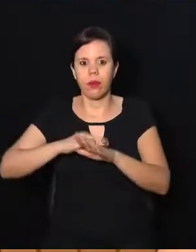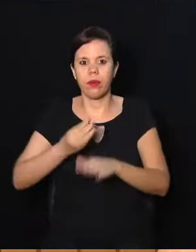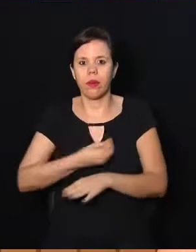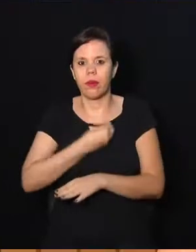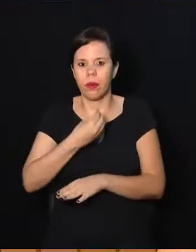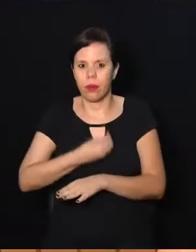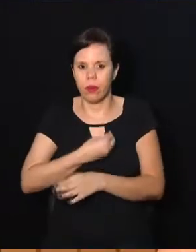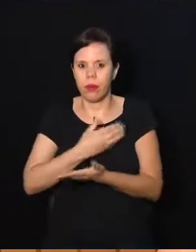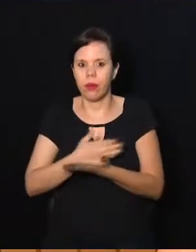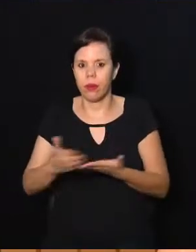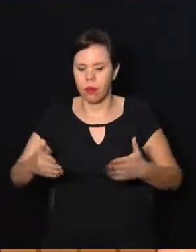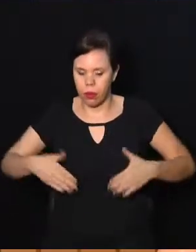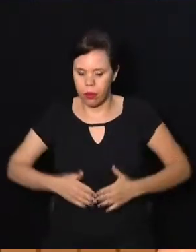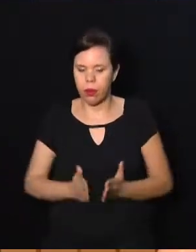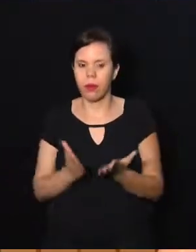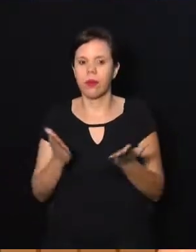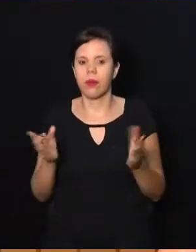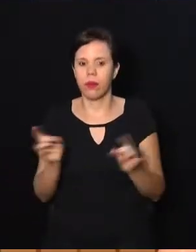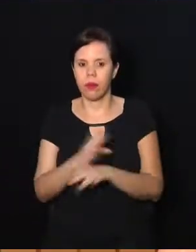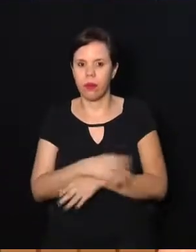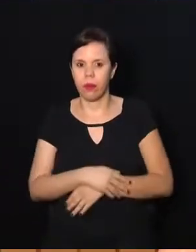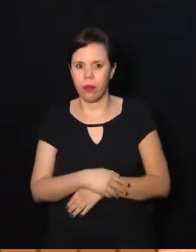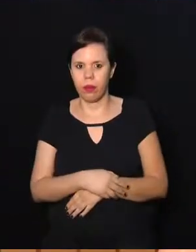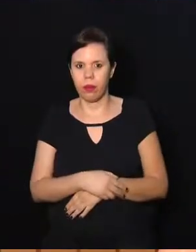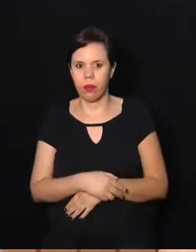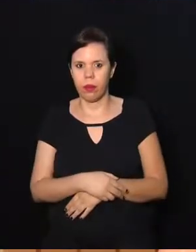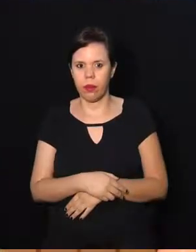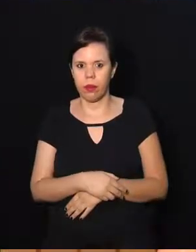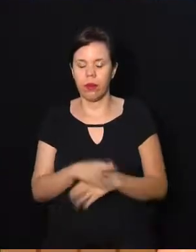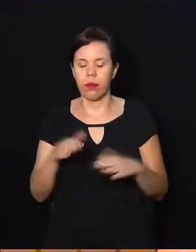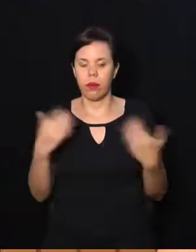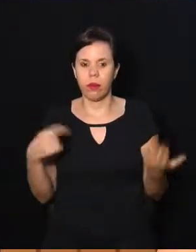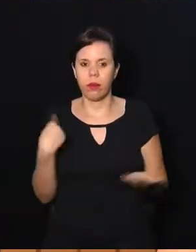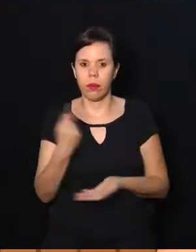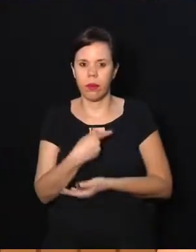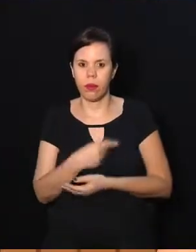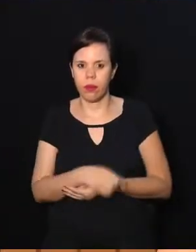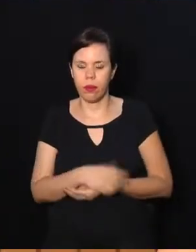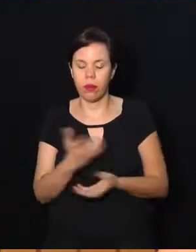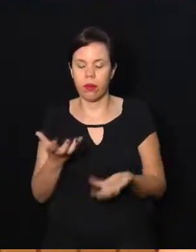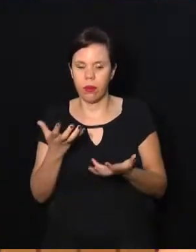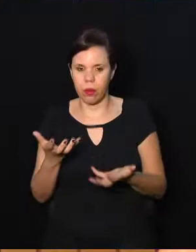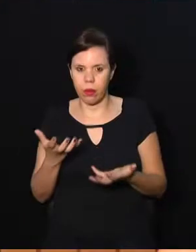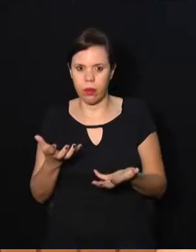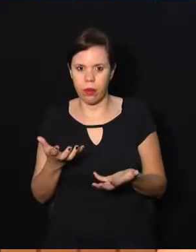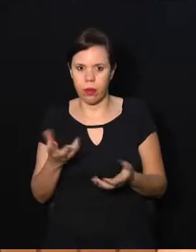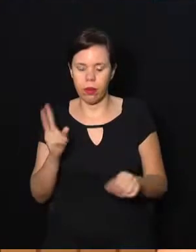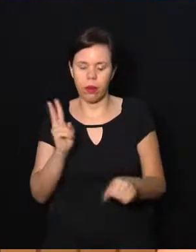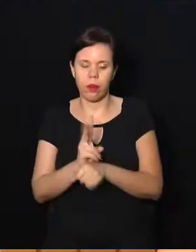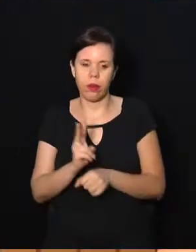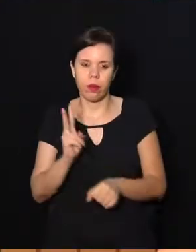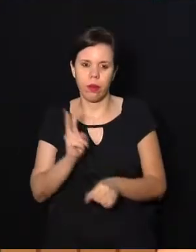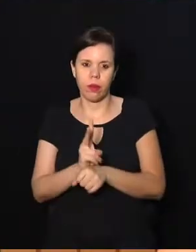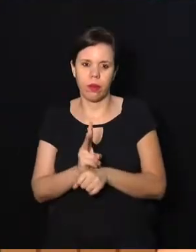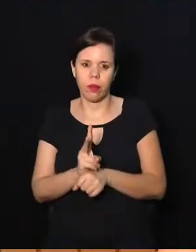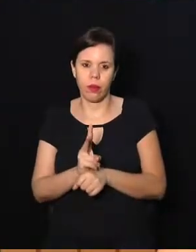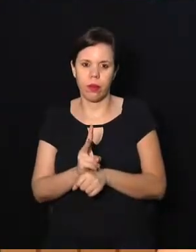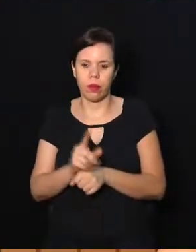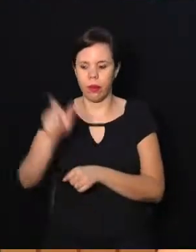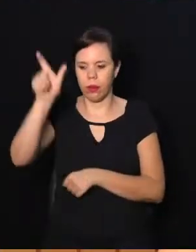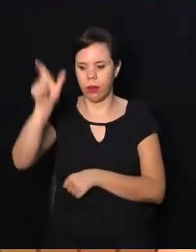na concepção. E pronto. Quando nós queremos preservar uma